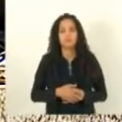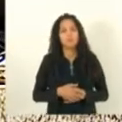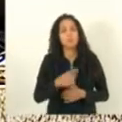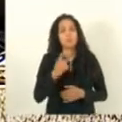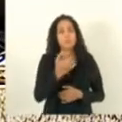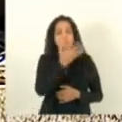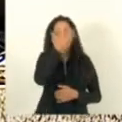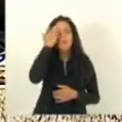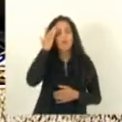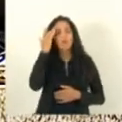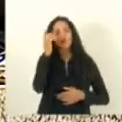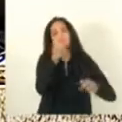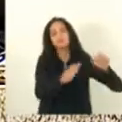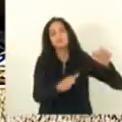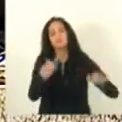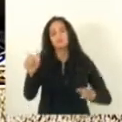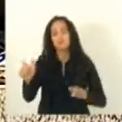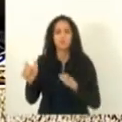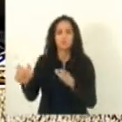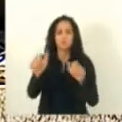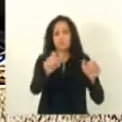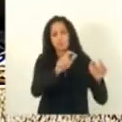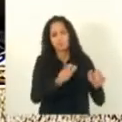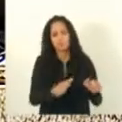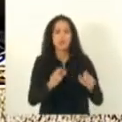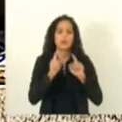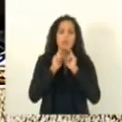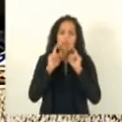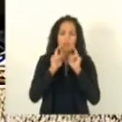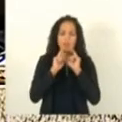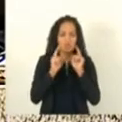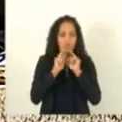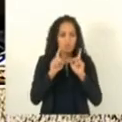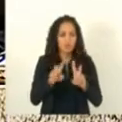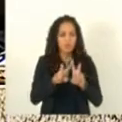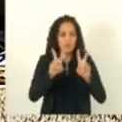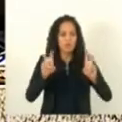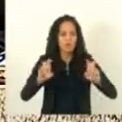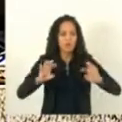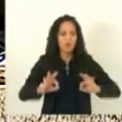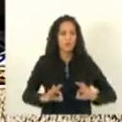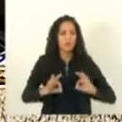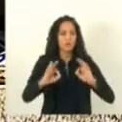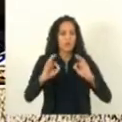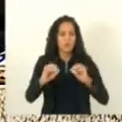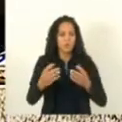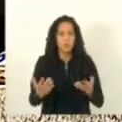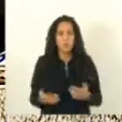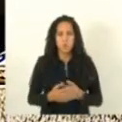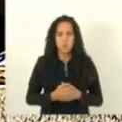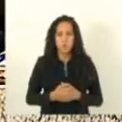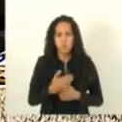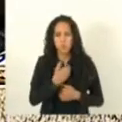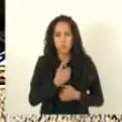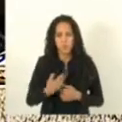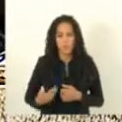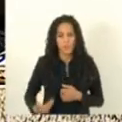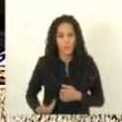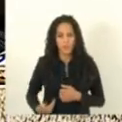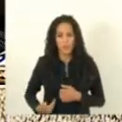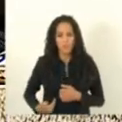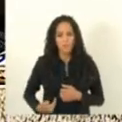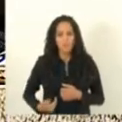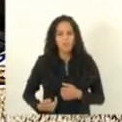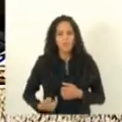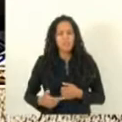várias pessoas em vários lugares e também muitas reclamações sobre quase tudo que o governo tinha que dar conta, mas